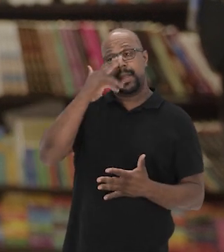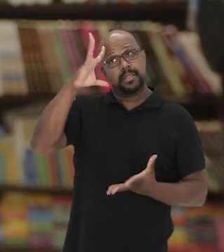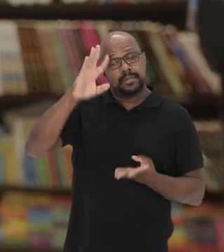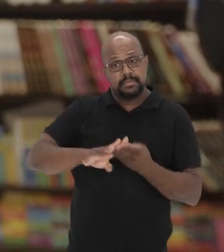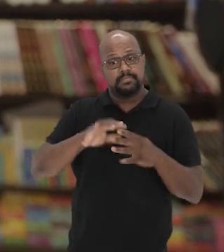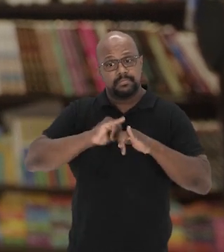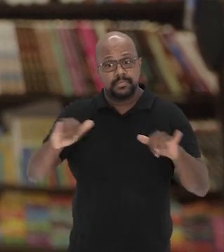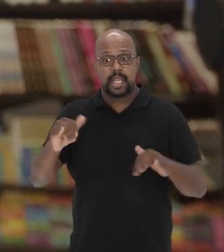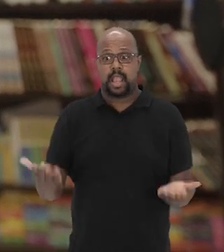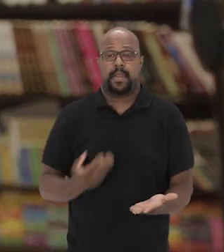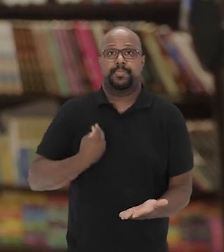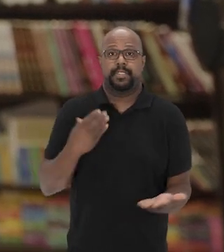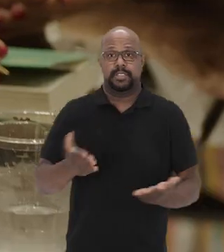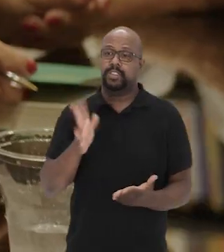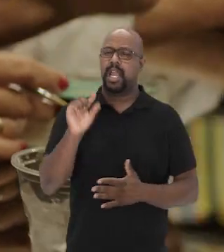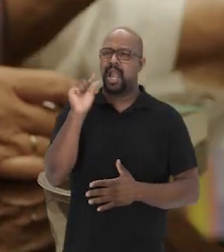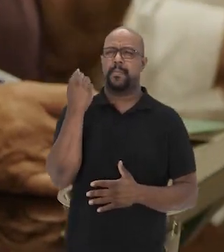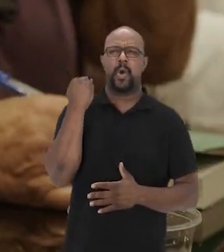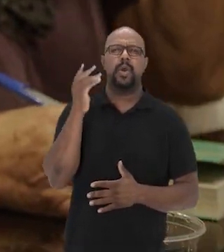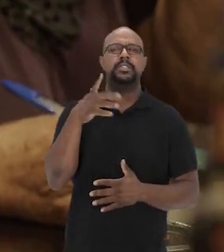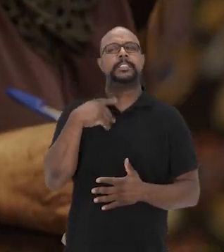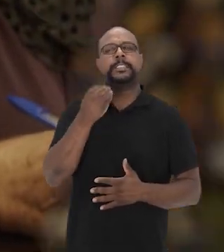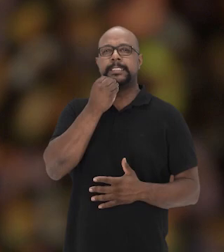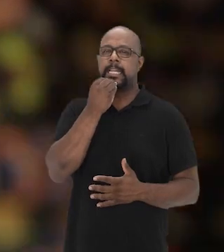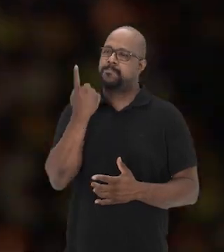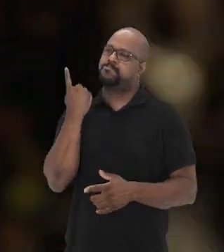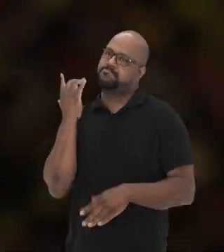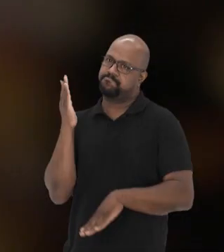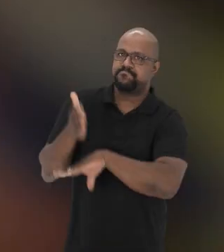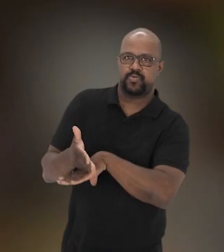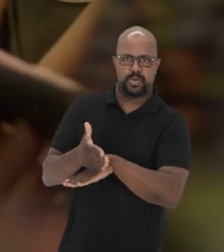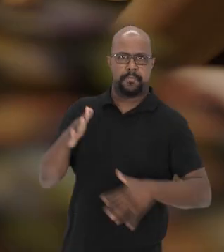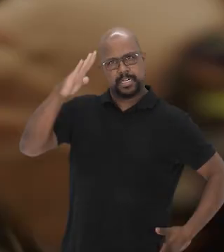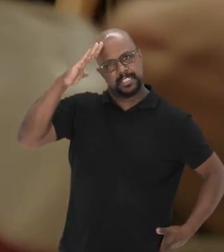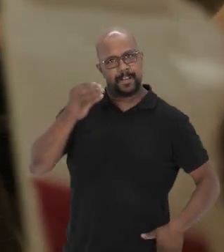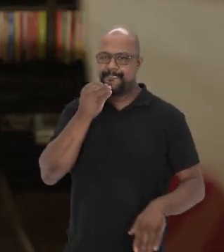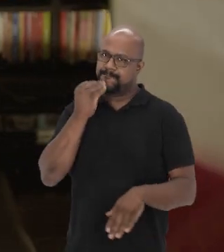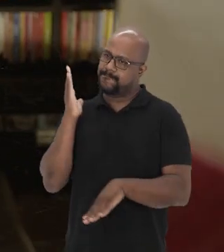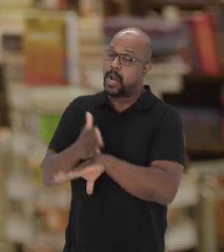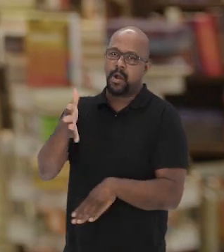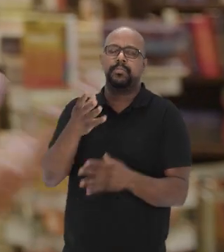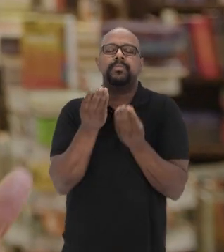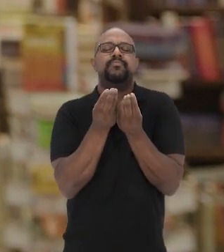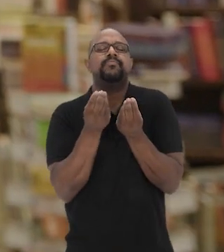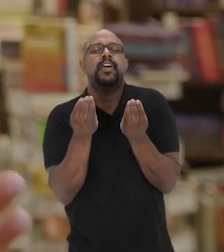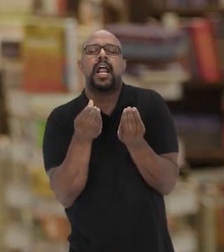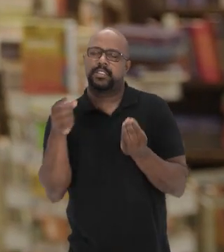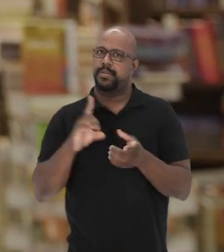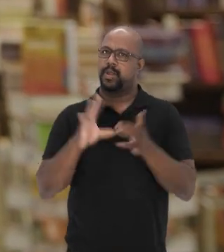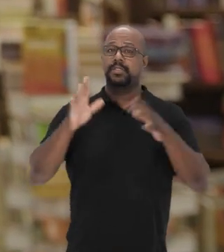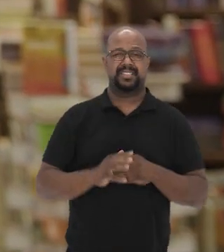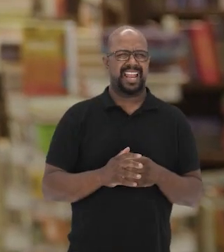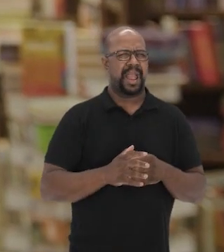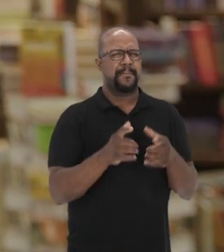alertando uma coisa presente a gente teve uma tentativa de golpe que mostra o quão frágil a democracia é muit mais da metade